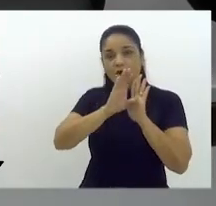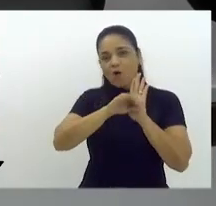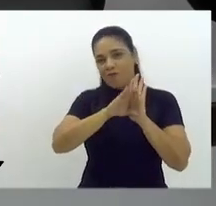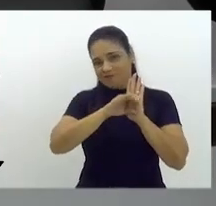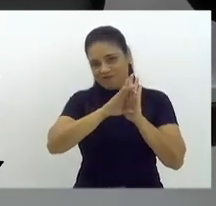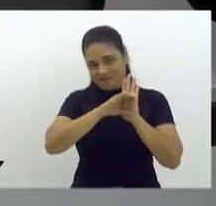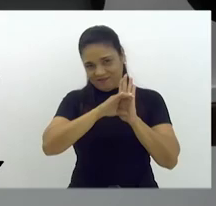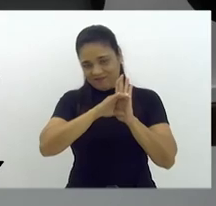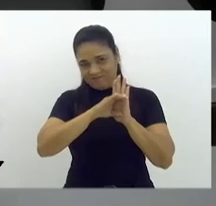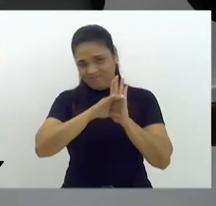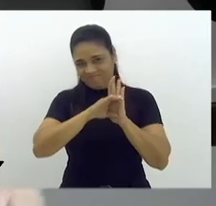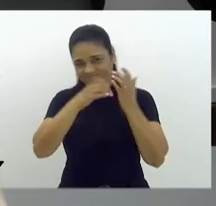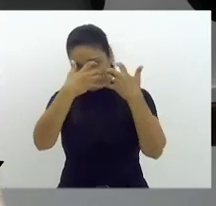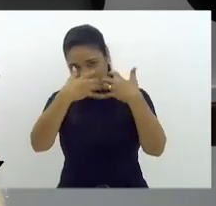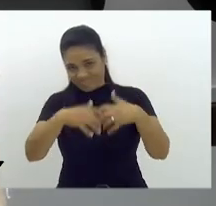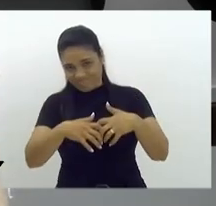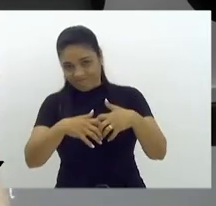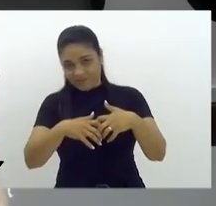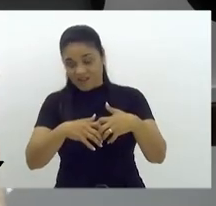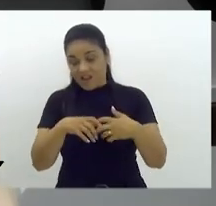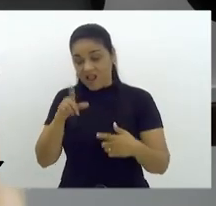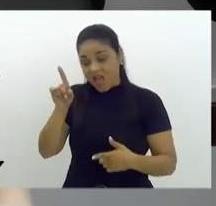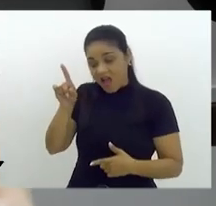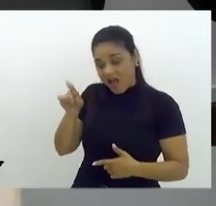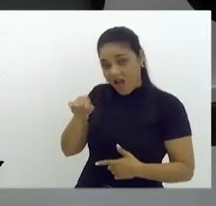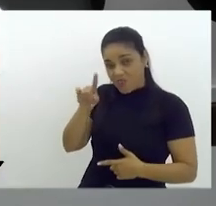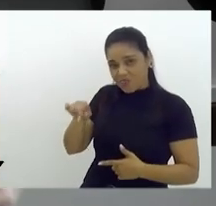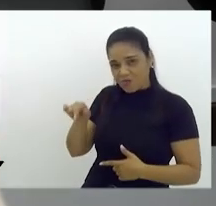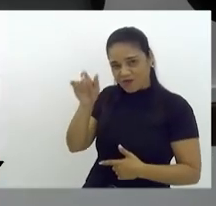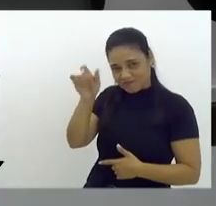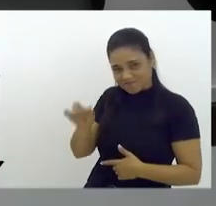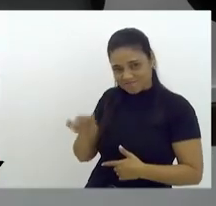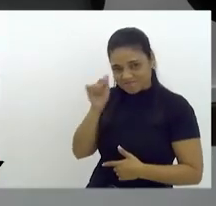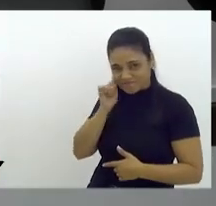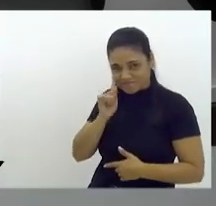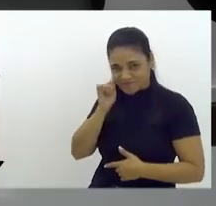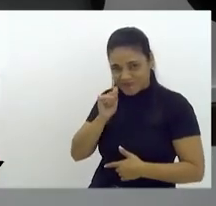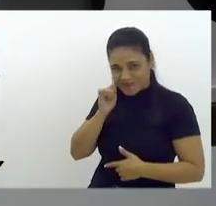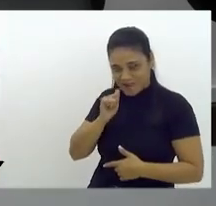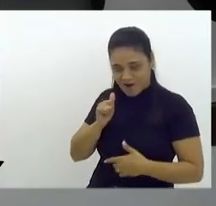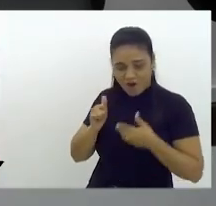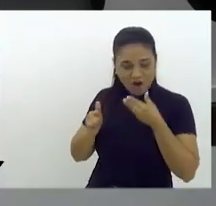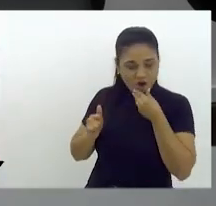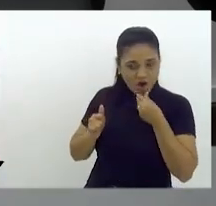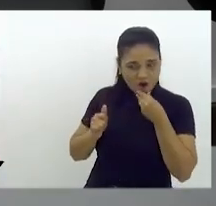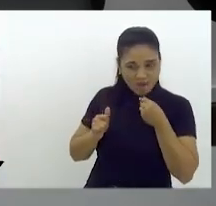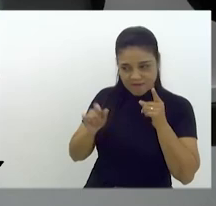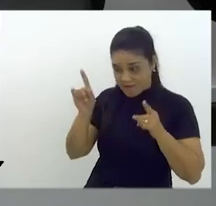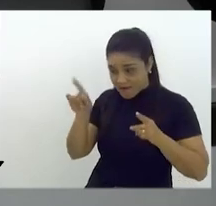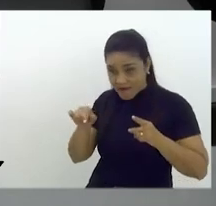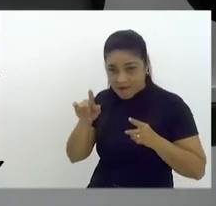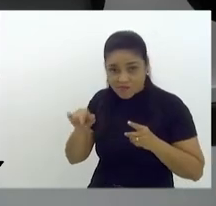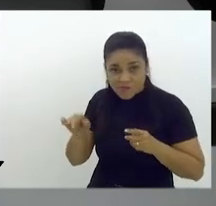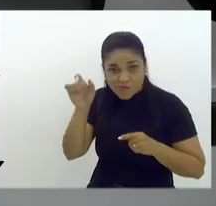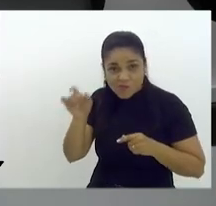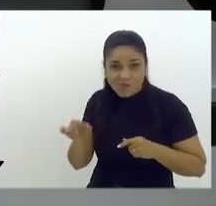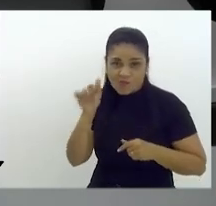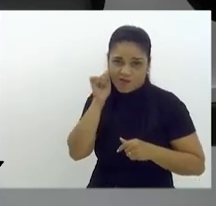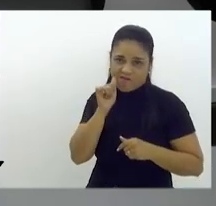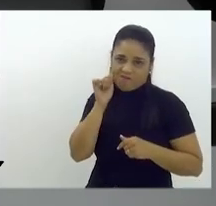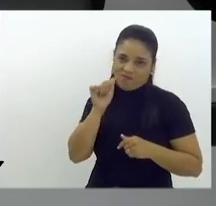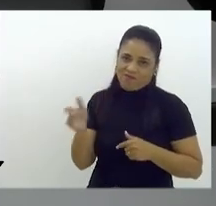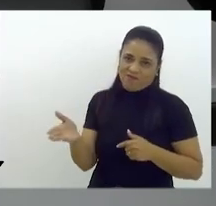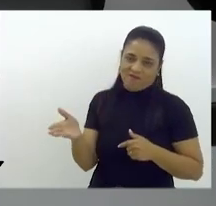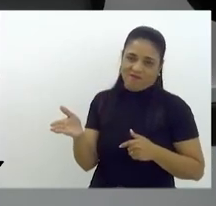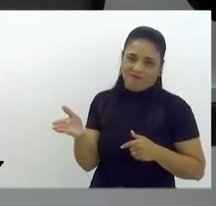adequado é a anulação do outro é A negação de que o outro possa ter autodeterminação e